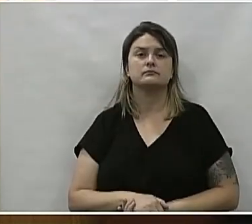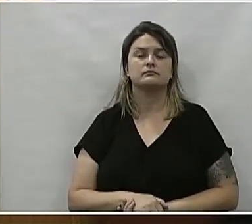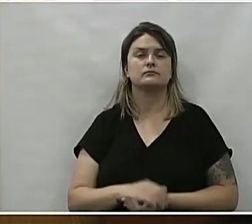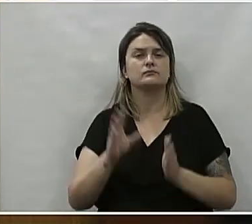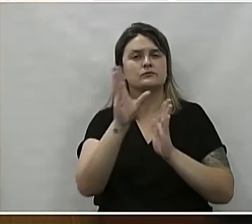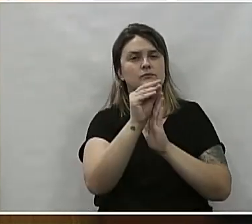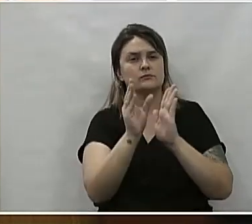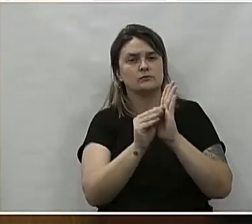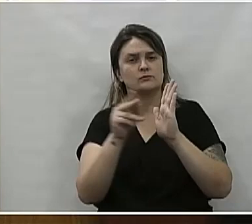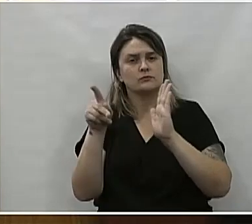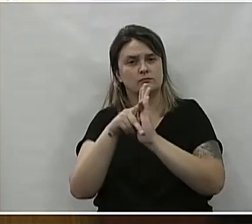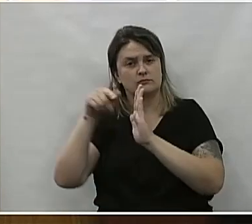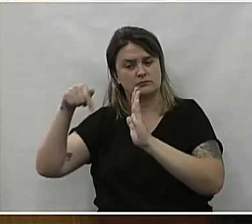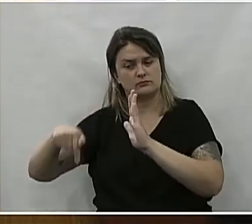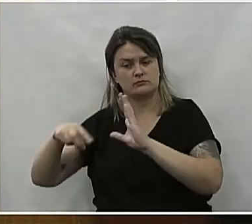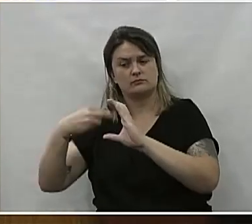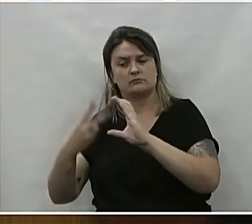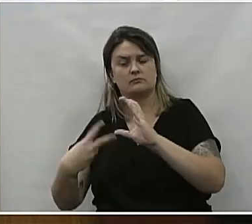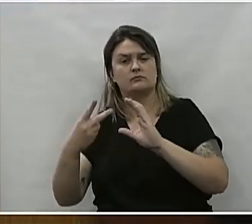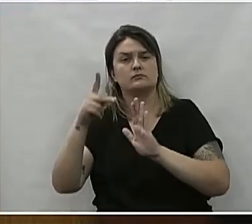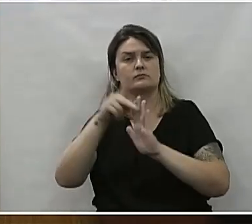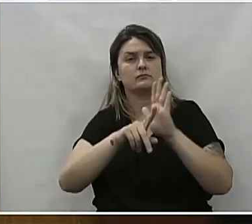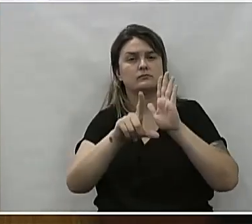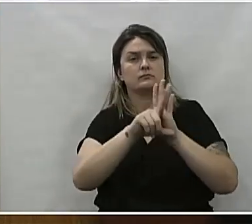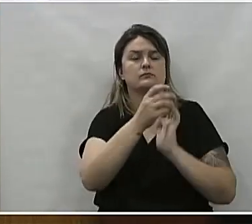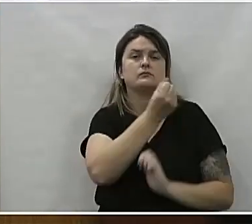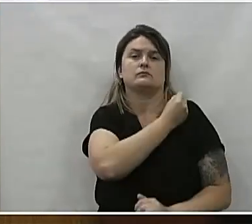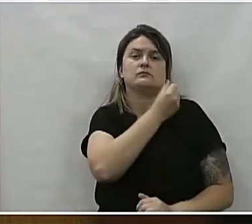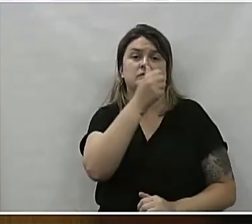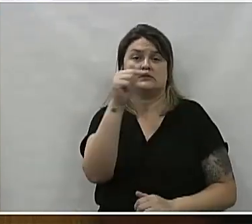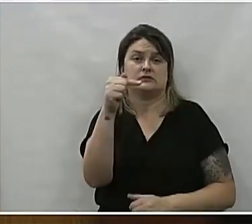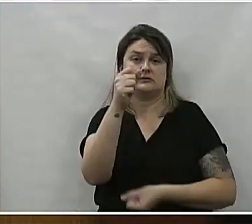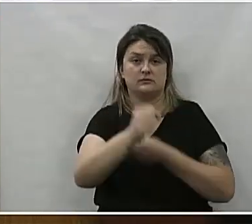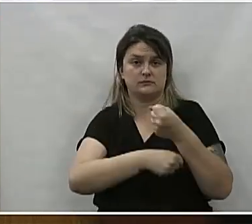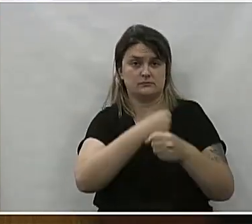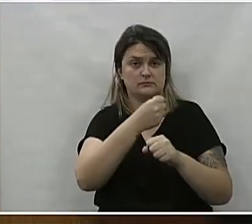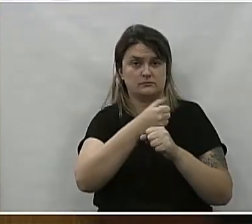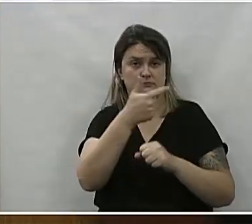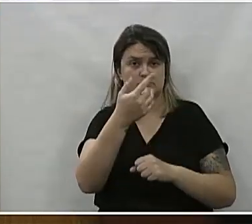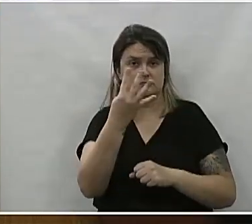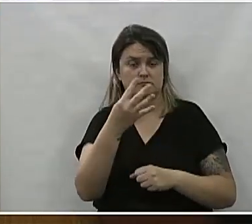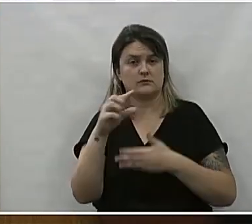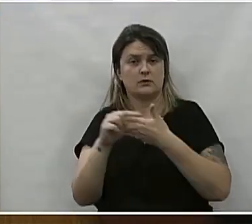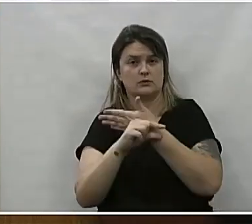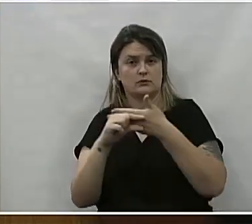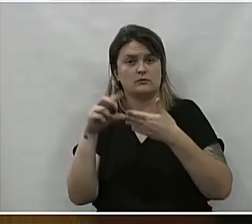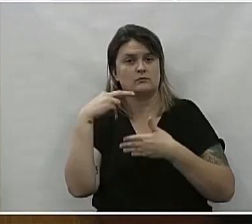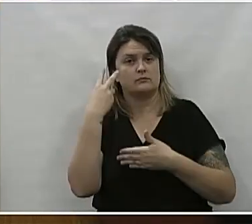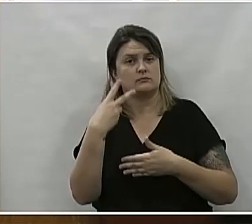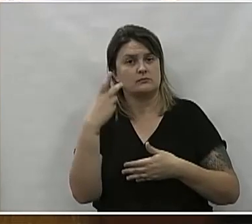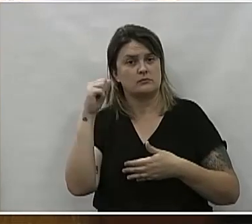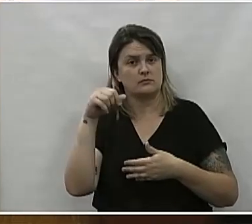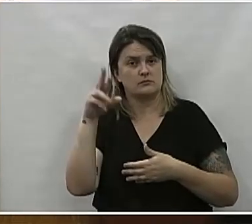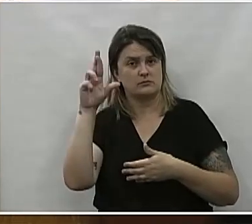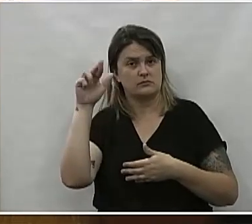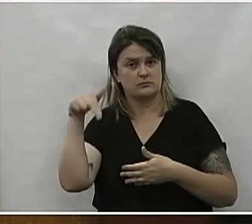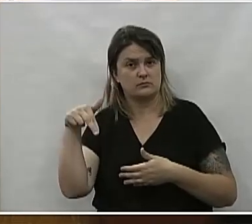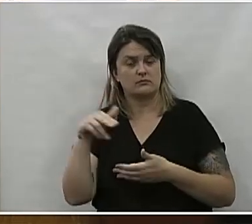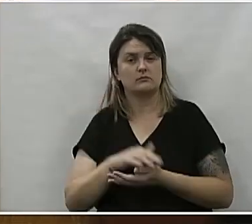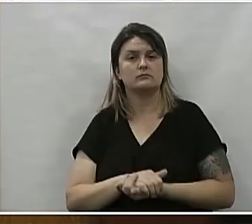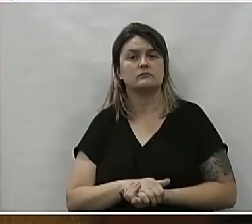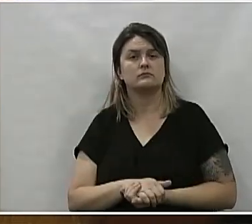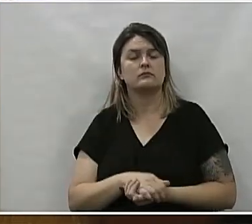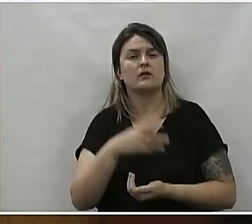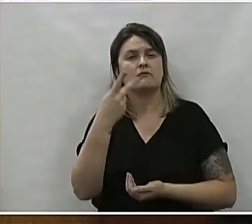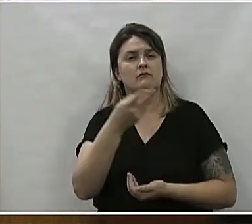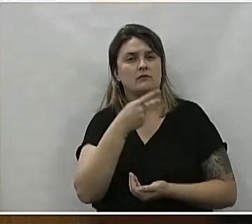Matéria do Legislativo Projeto de lei ordinária número 7 de 2024 Da autoria do vereador Anderson Cripa Luiz Cardoso